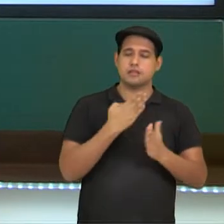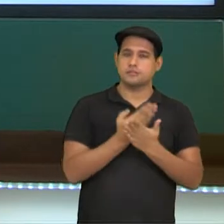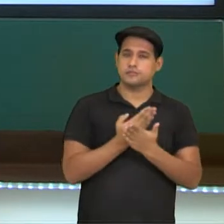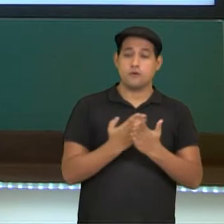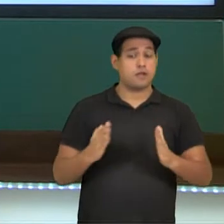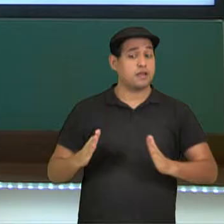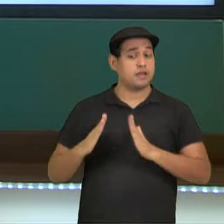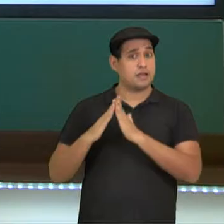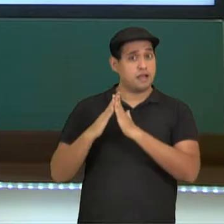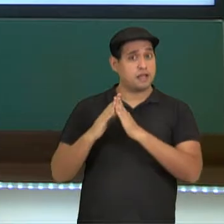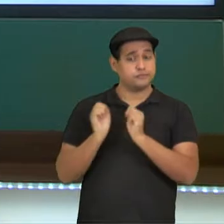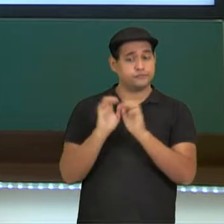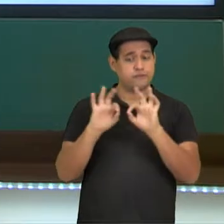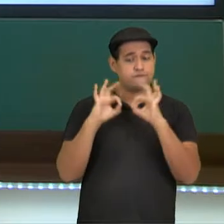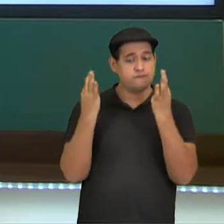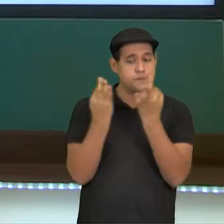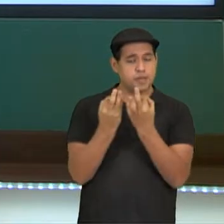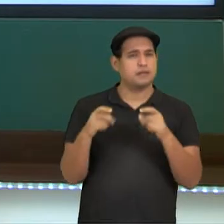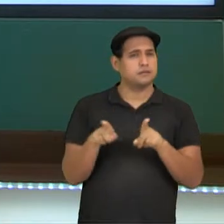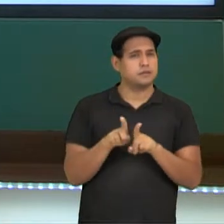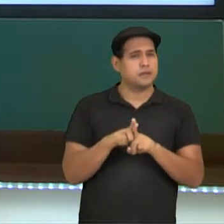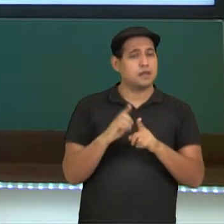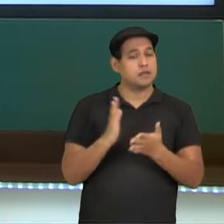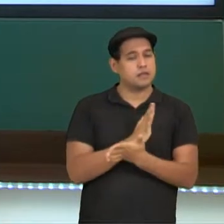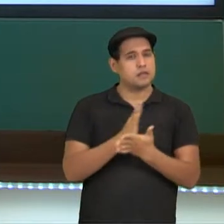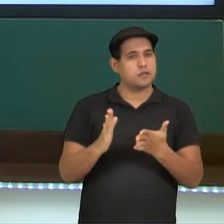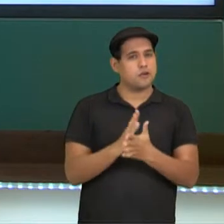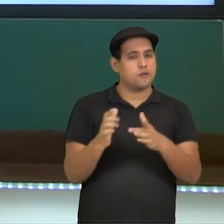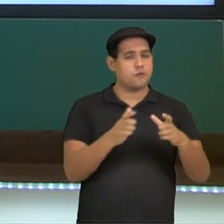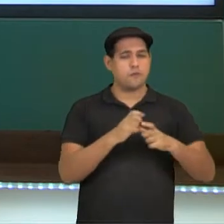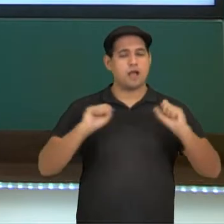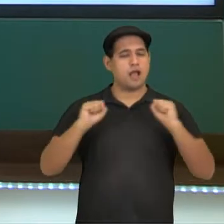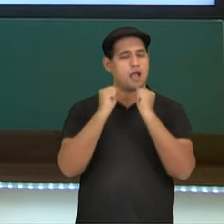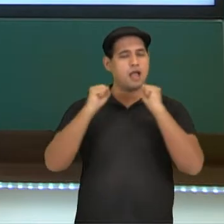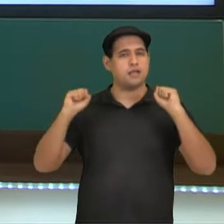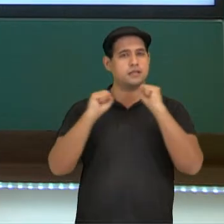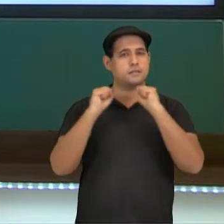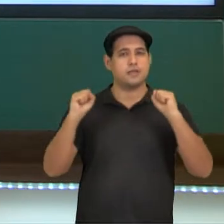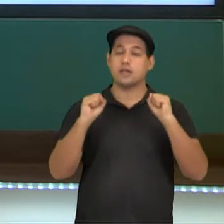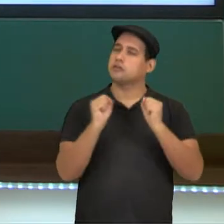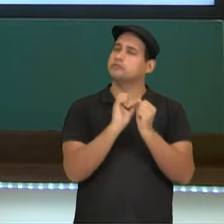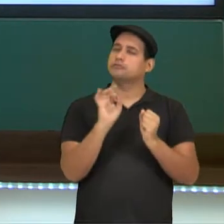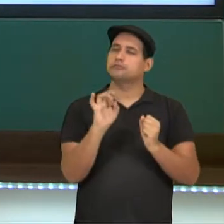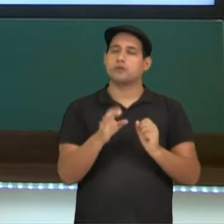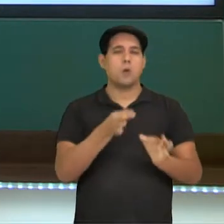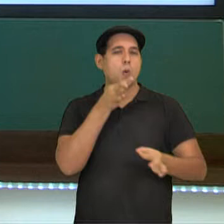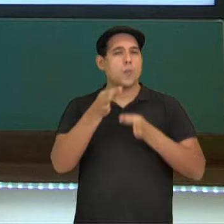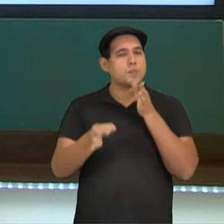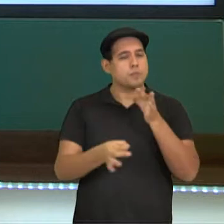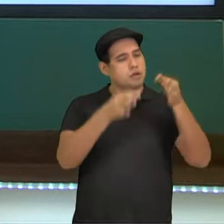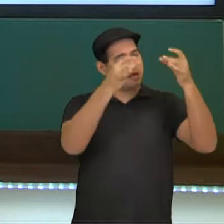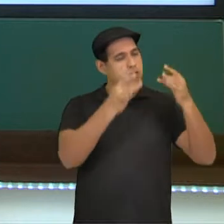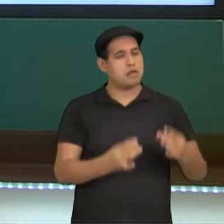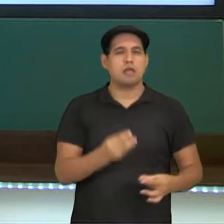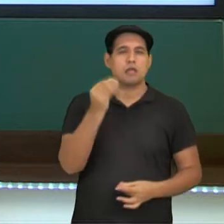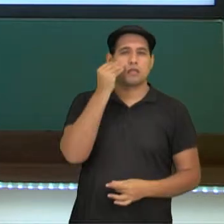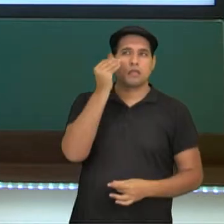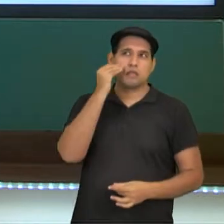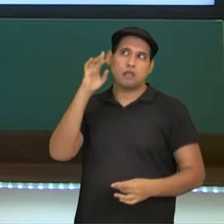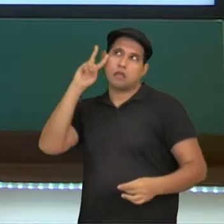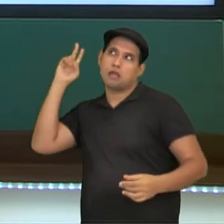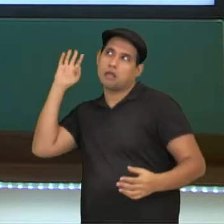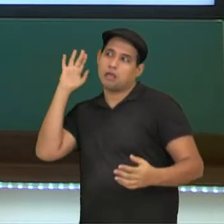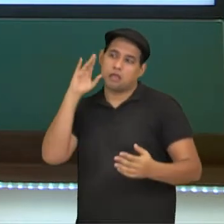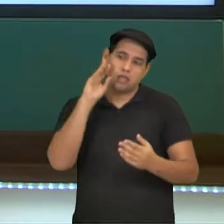em casa com os seus familiares, em alguma academia. Eu estou dando aqui algumas sugestões para vocês tentarem puxar ali